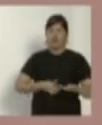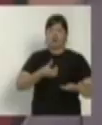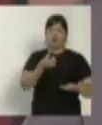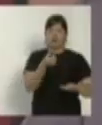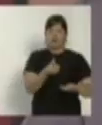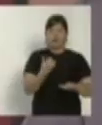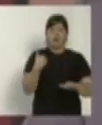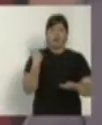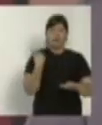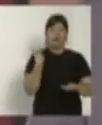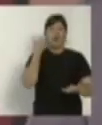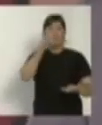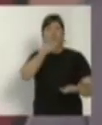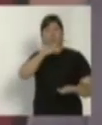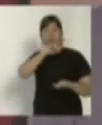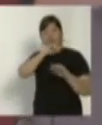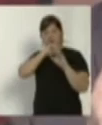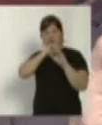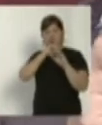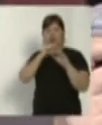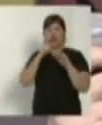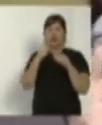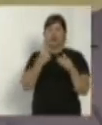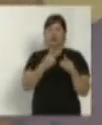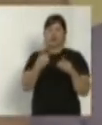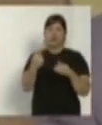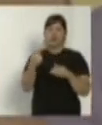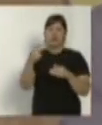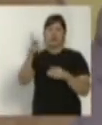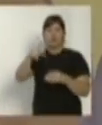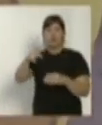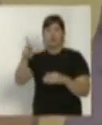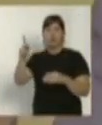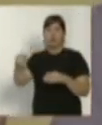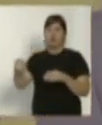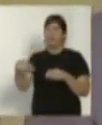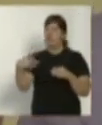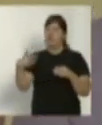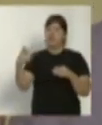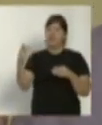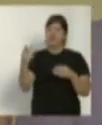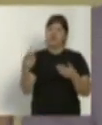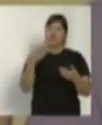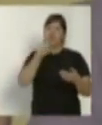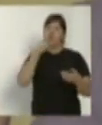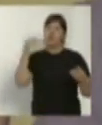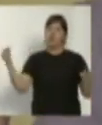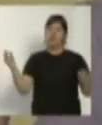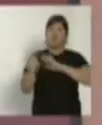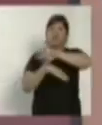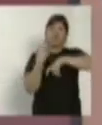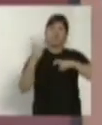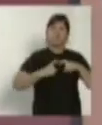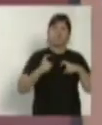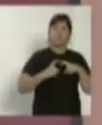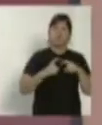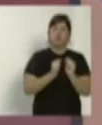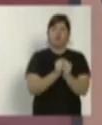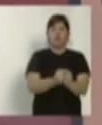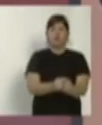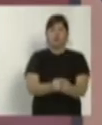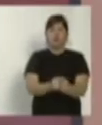isso e eu fico pensando é que nível chega esse tipo de corrupção para essa criança